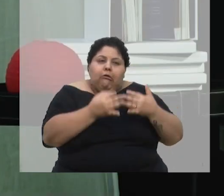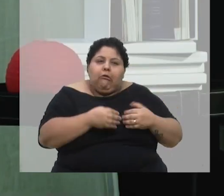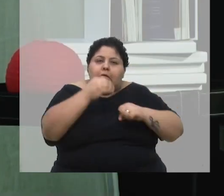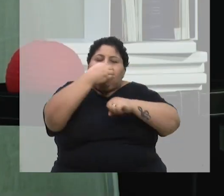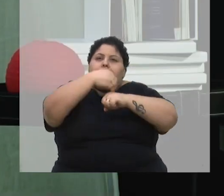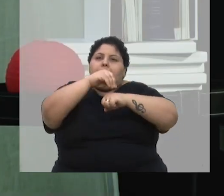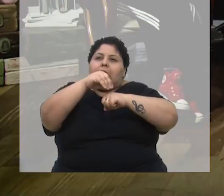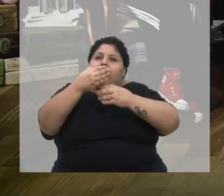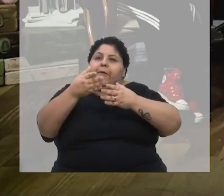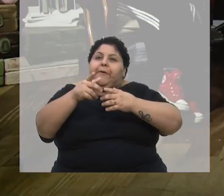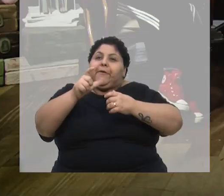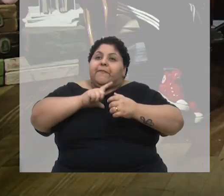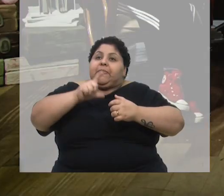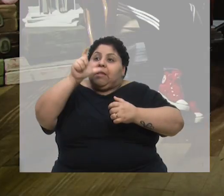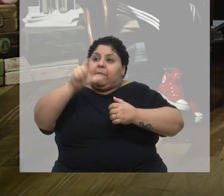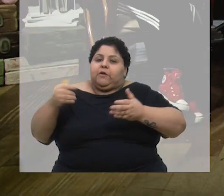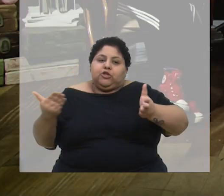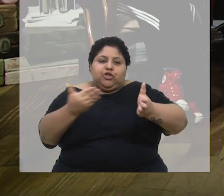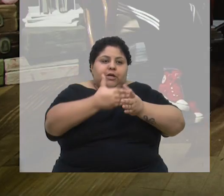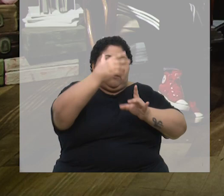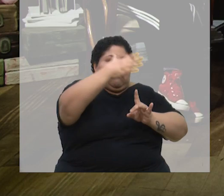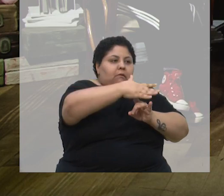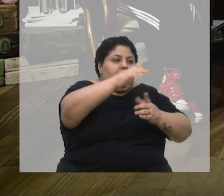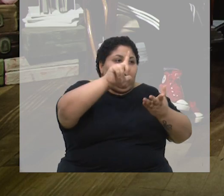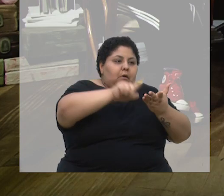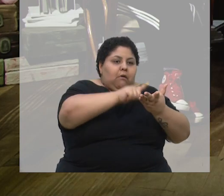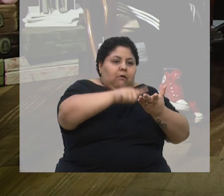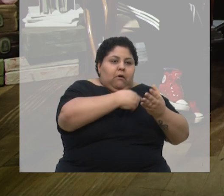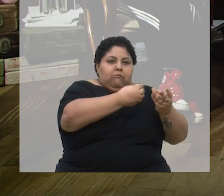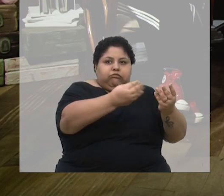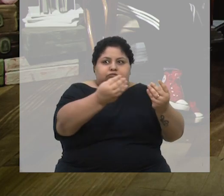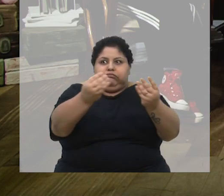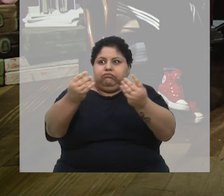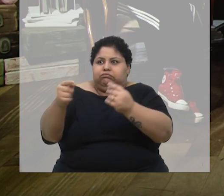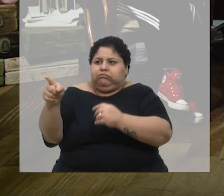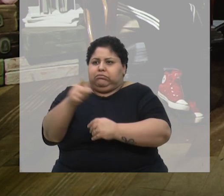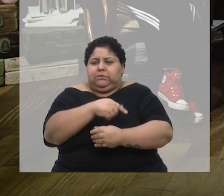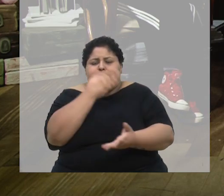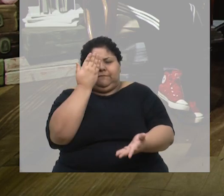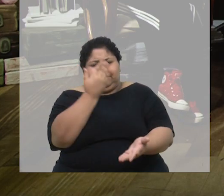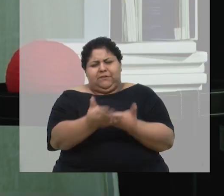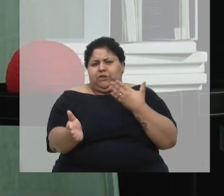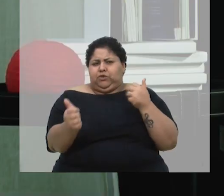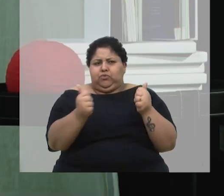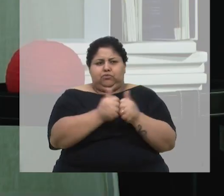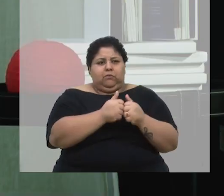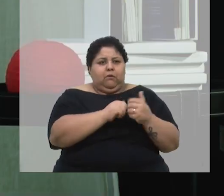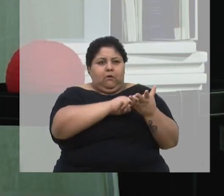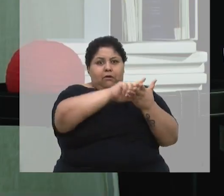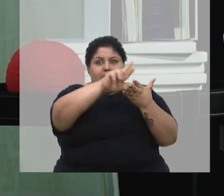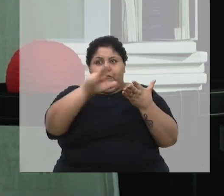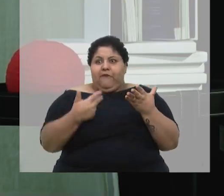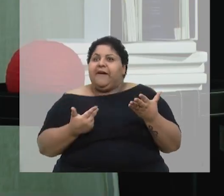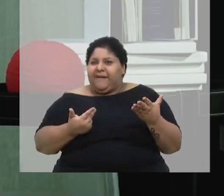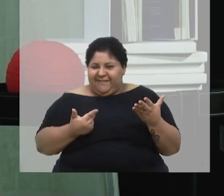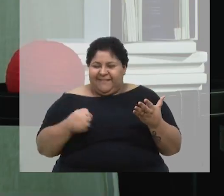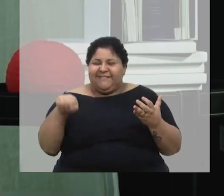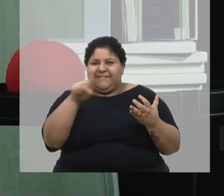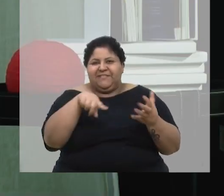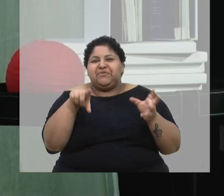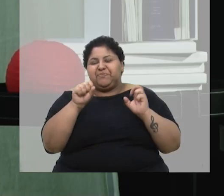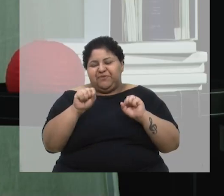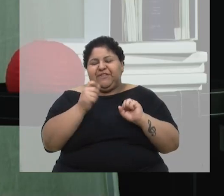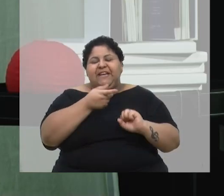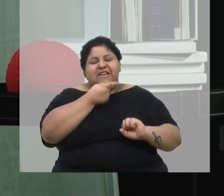vocês puderem, porque às vezes a gente chega aqui na Feira do Livro e tem tanto livro, tanta coisa, que a gente fica perdido, às vezes, no meio de